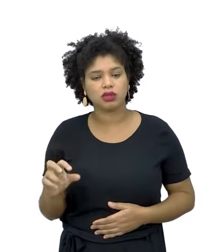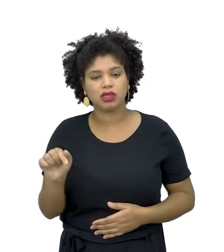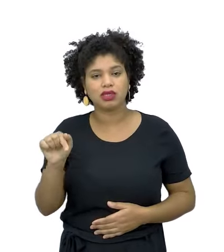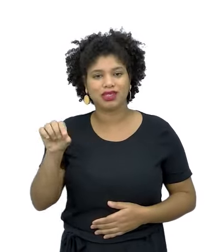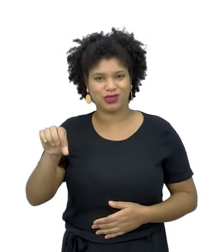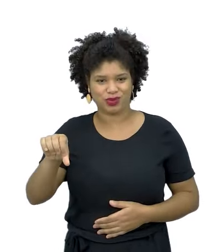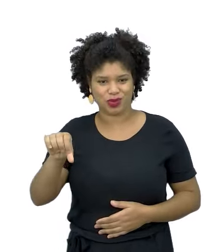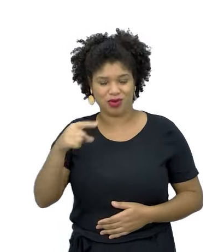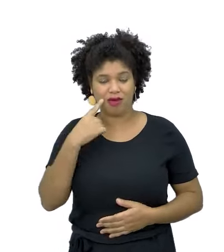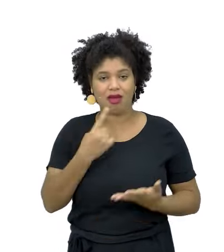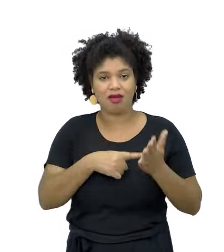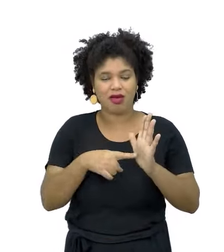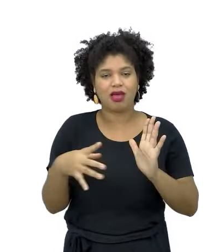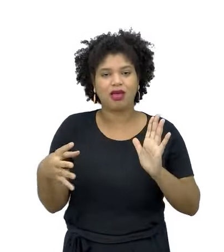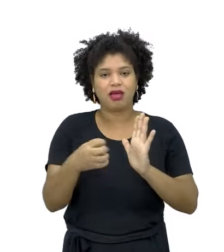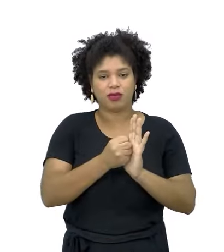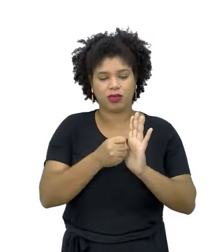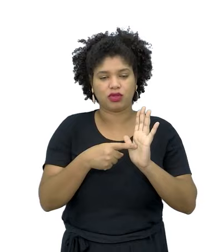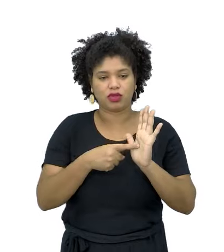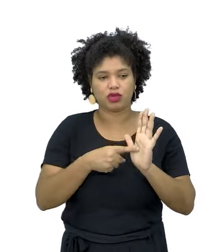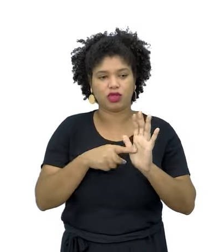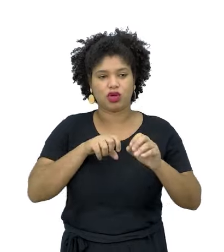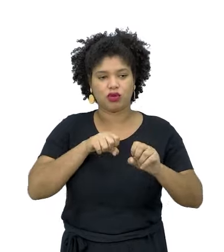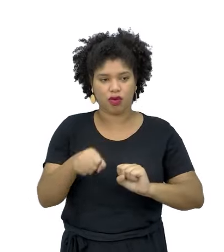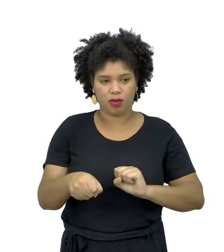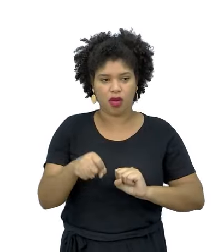da apresentação formal, né?